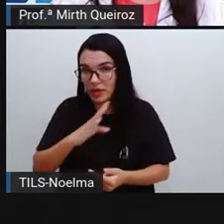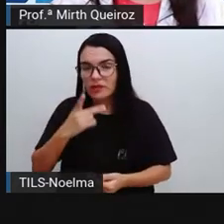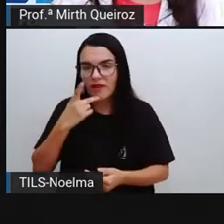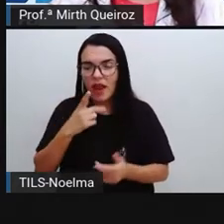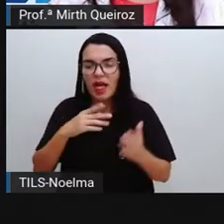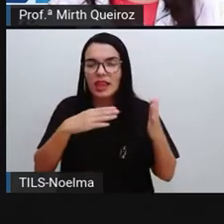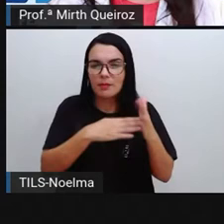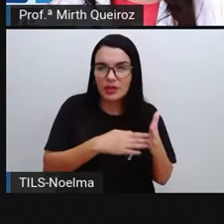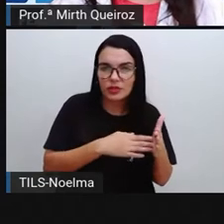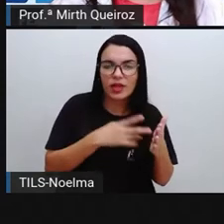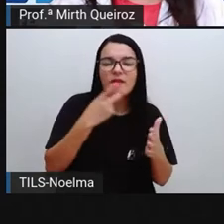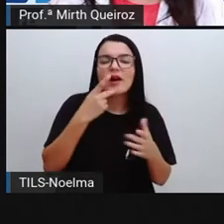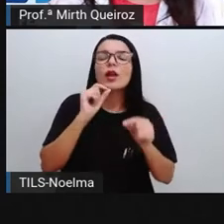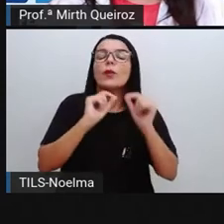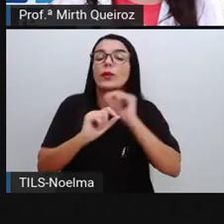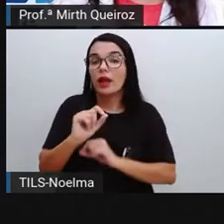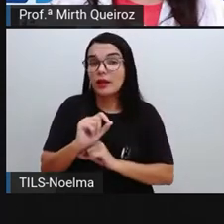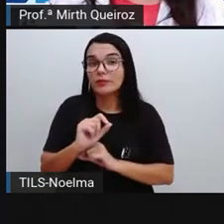está falando sobre,